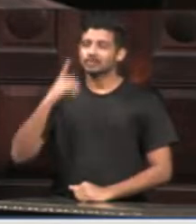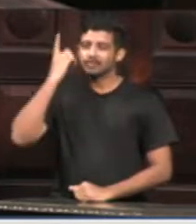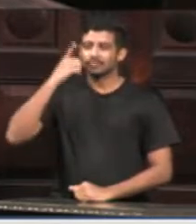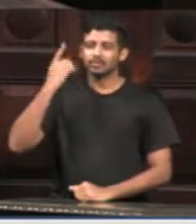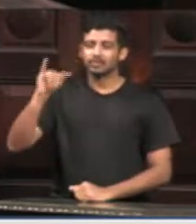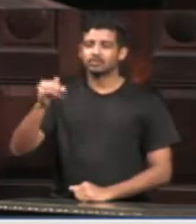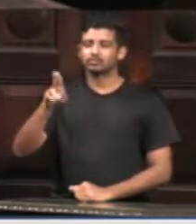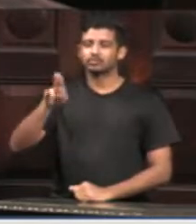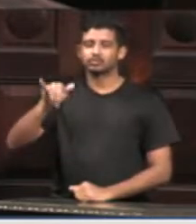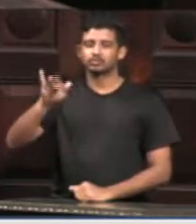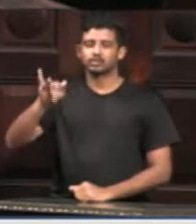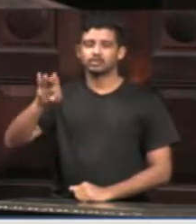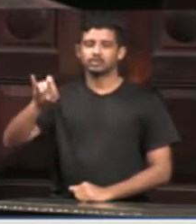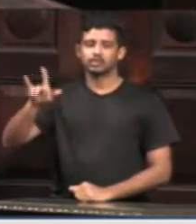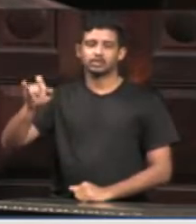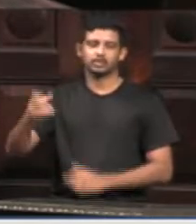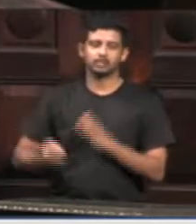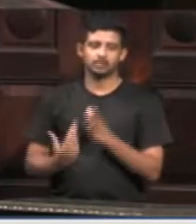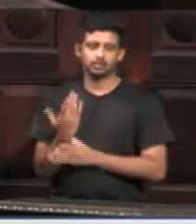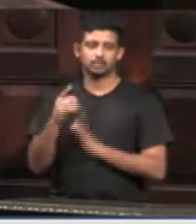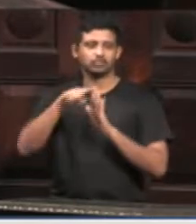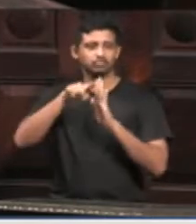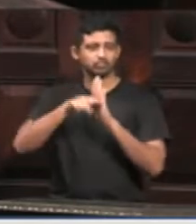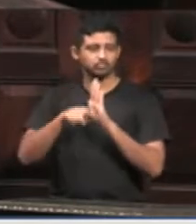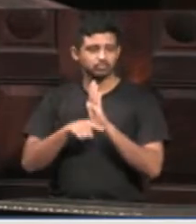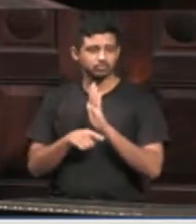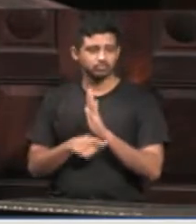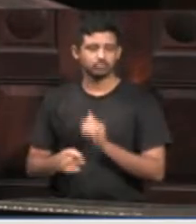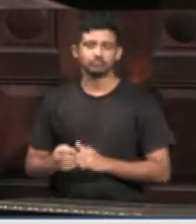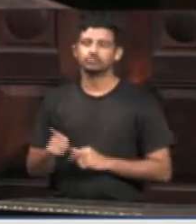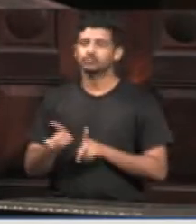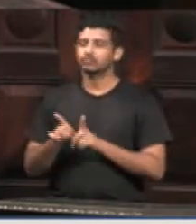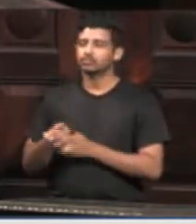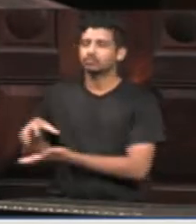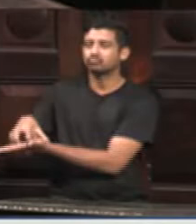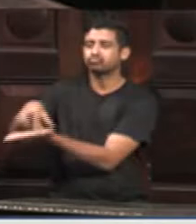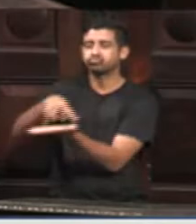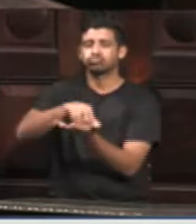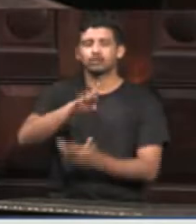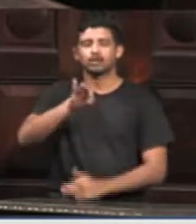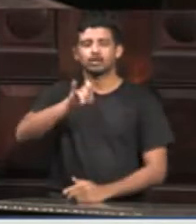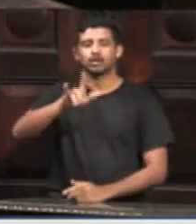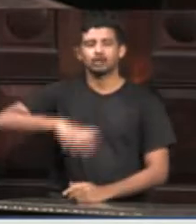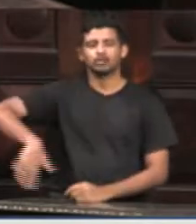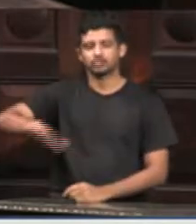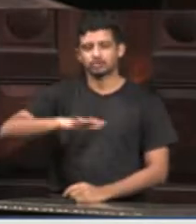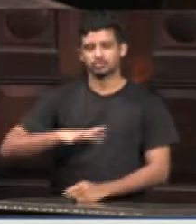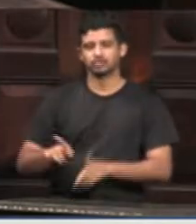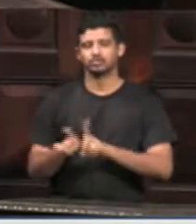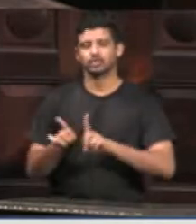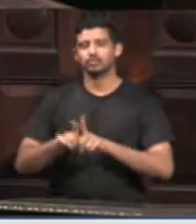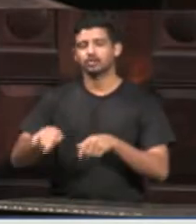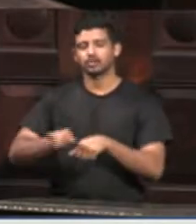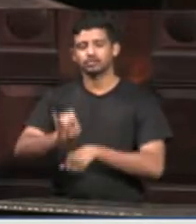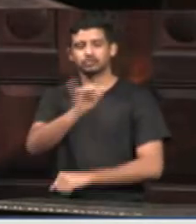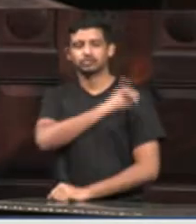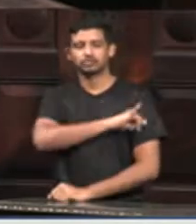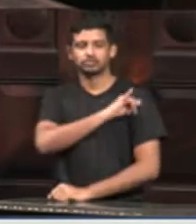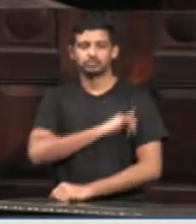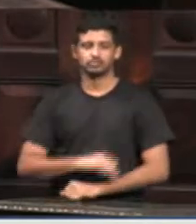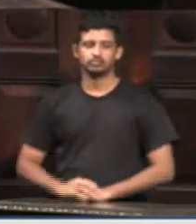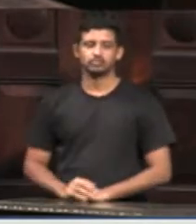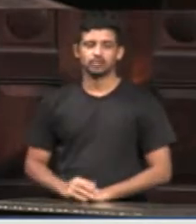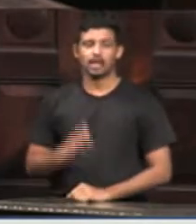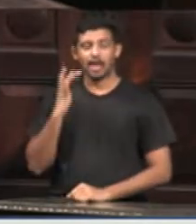Giulianelli, que cria o programa de incentivo à produção de polpas de frutas regionais pelos pequenos produtores rurais do estado do Rio de Janeiro. Acho que